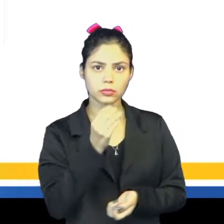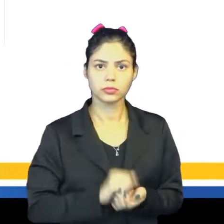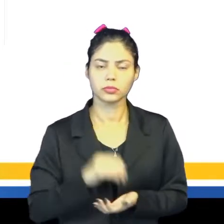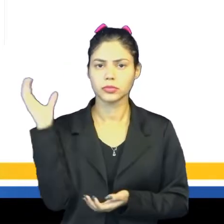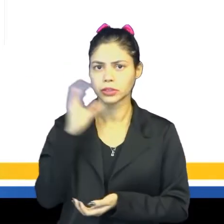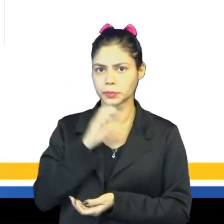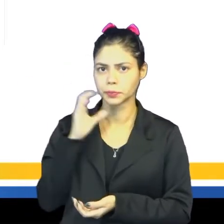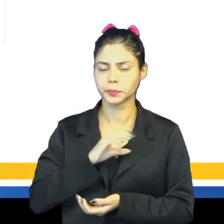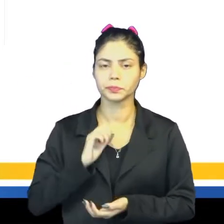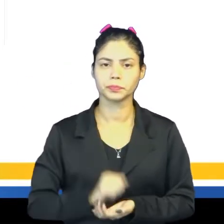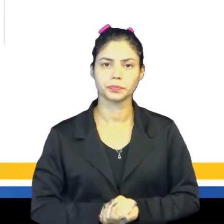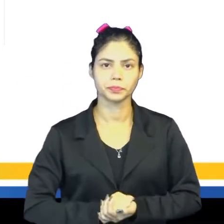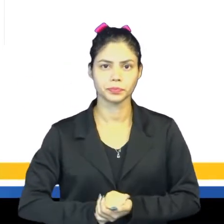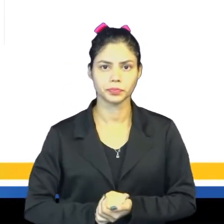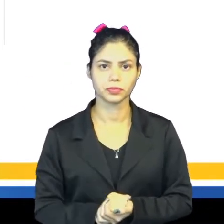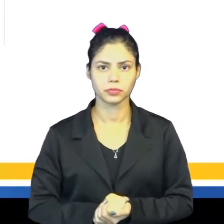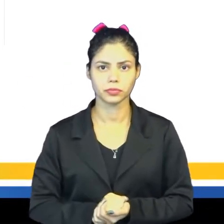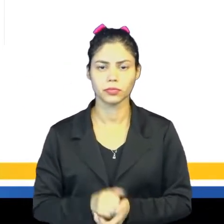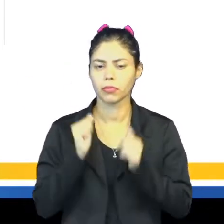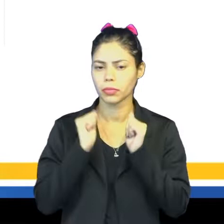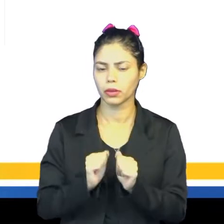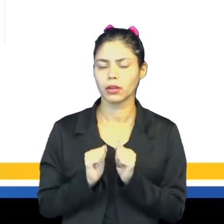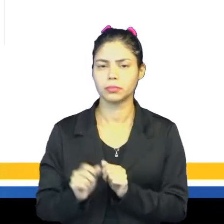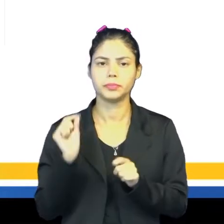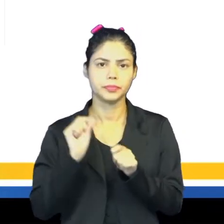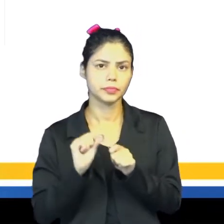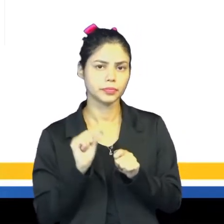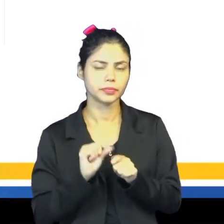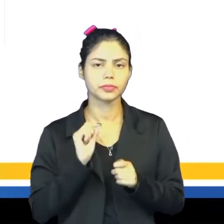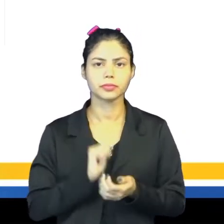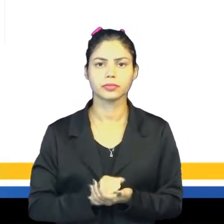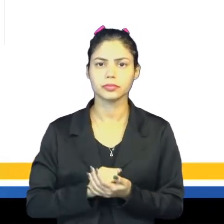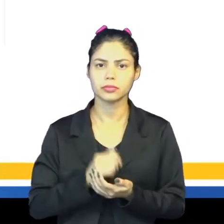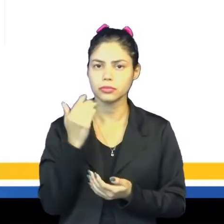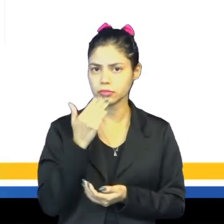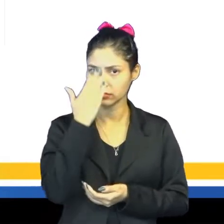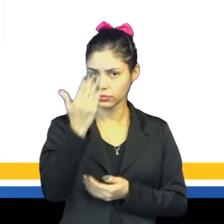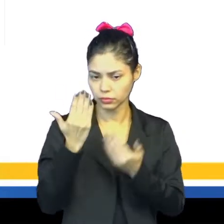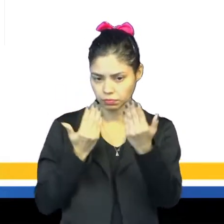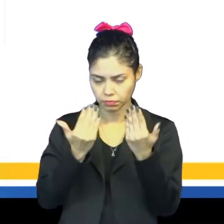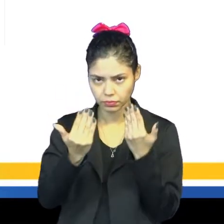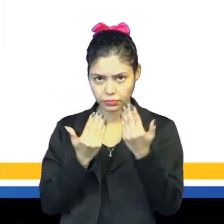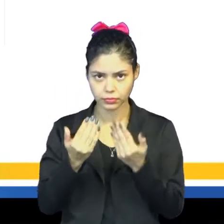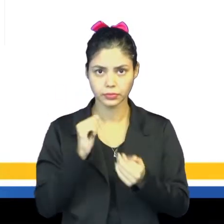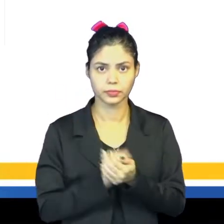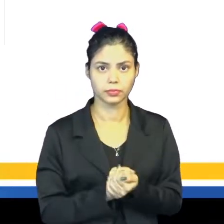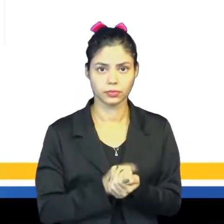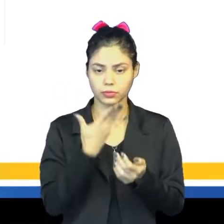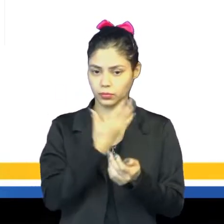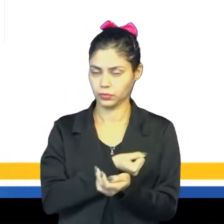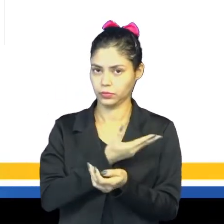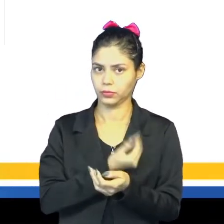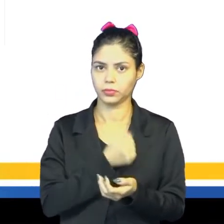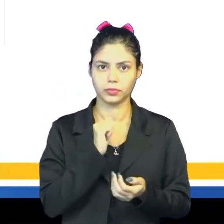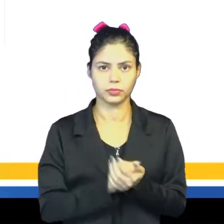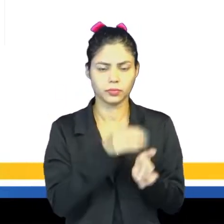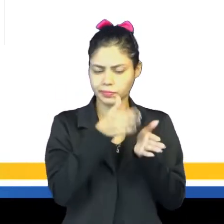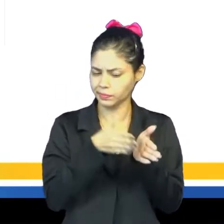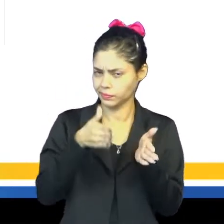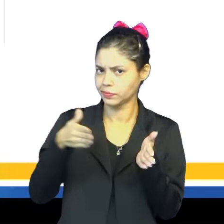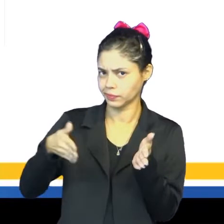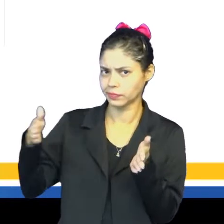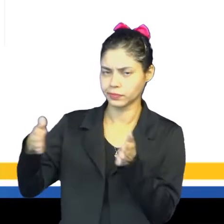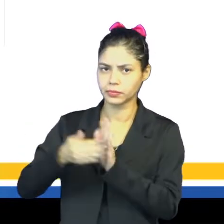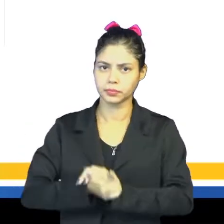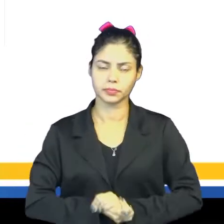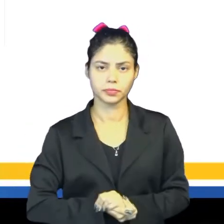minha velocidade. Podemos fazer a seguinte relação com os números das